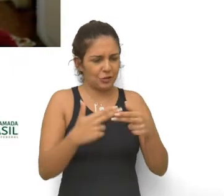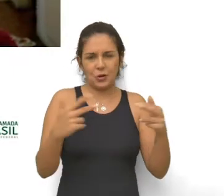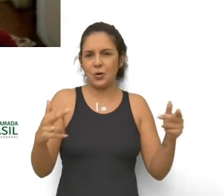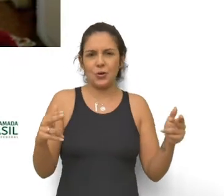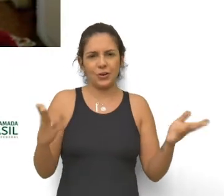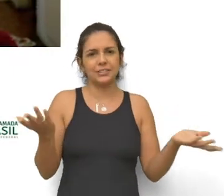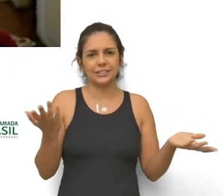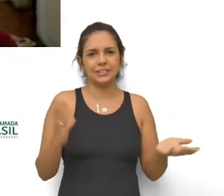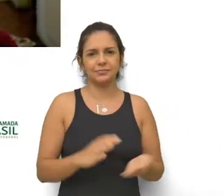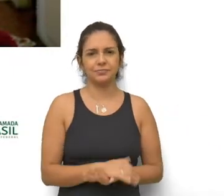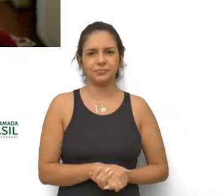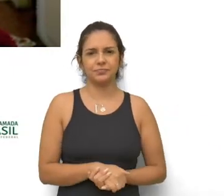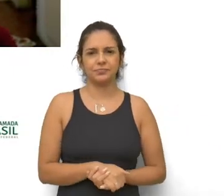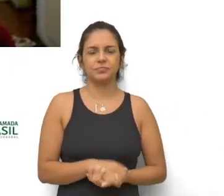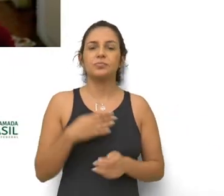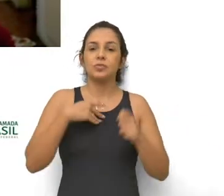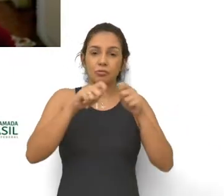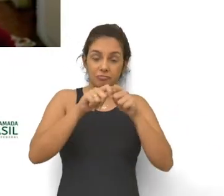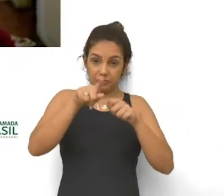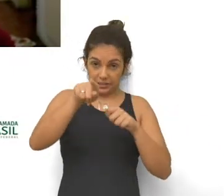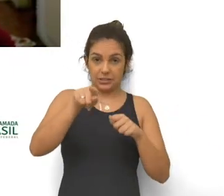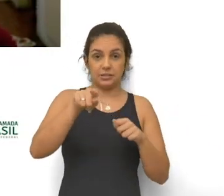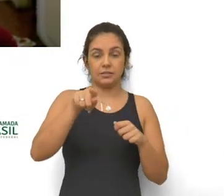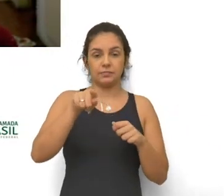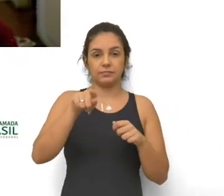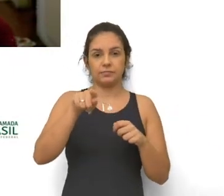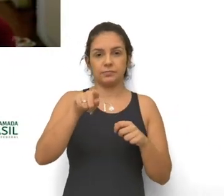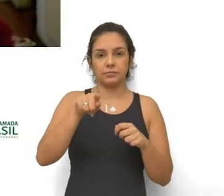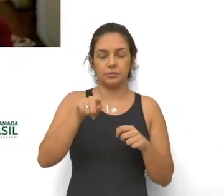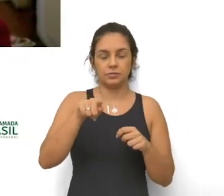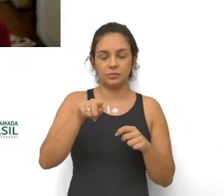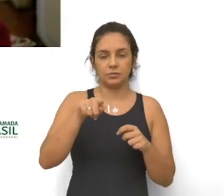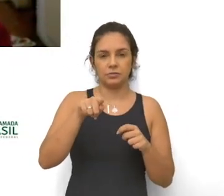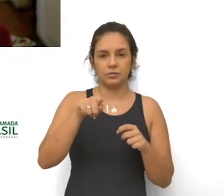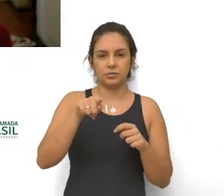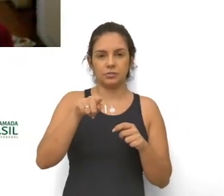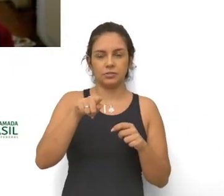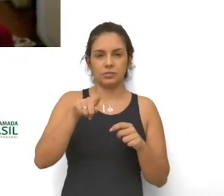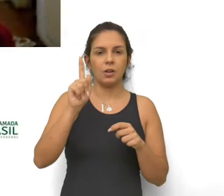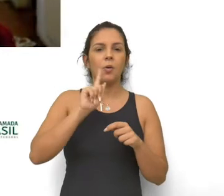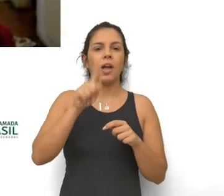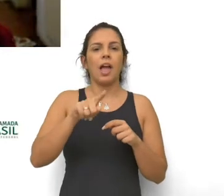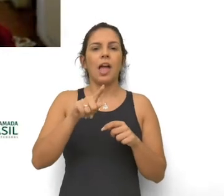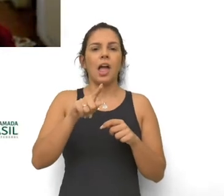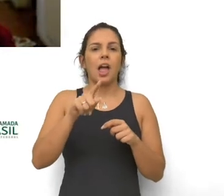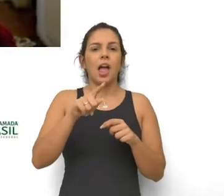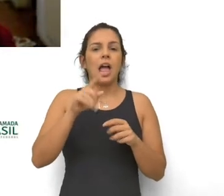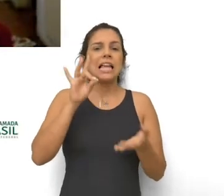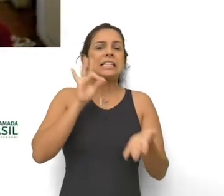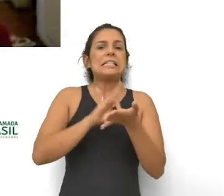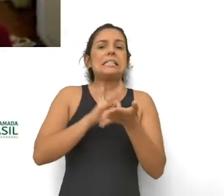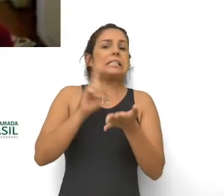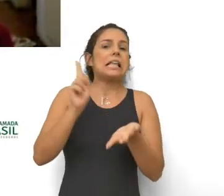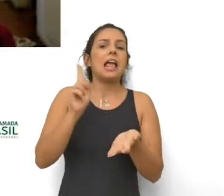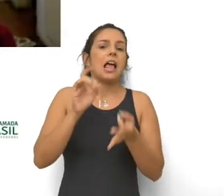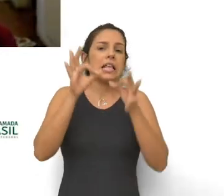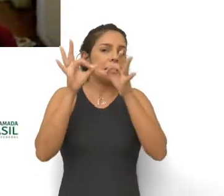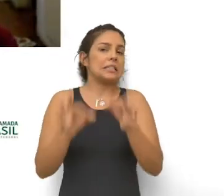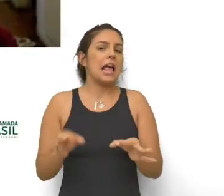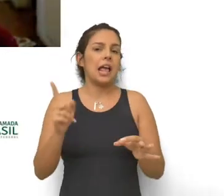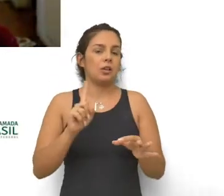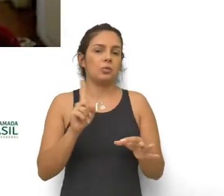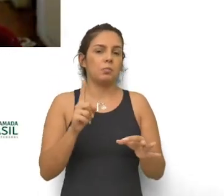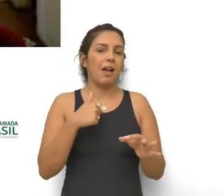nada. Mas, enfim, eu fiz essa hipótese, que se não é sociologicamente exata, não dá para